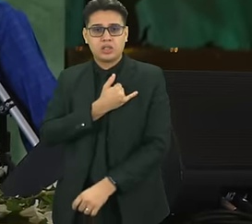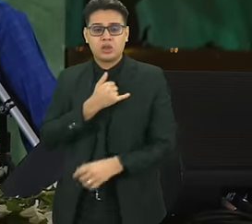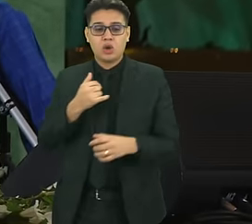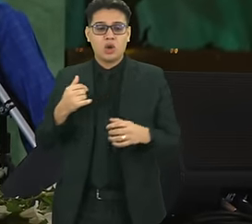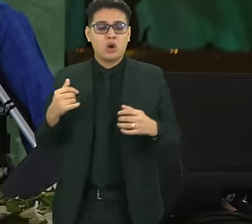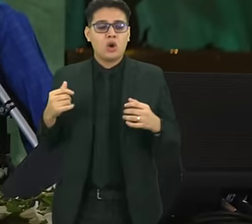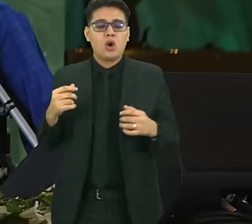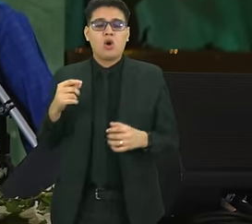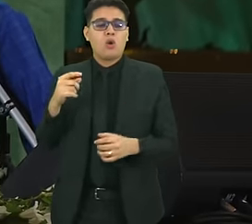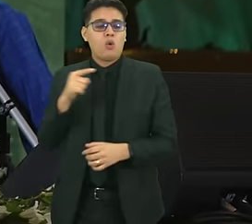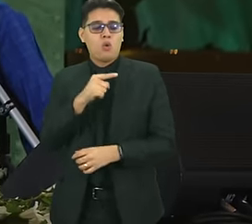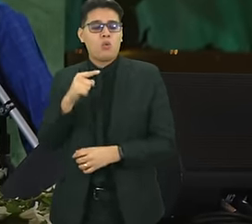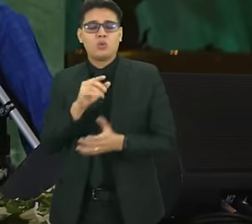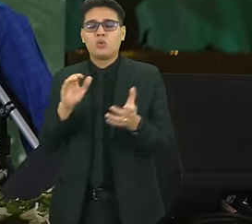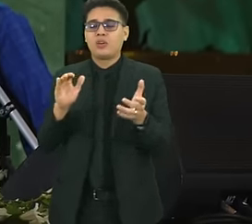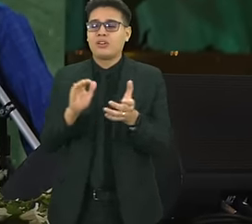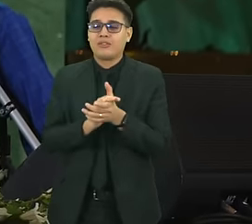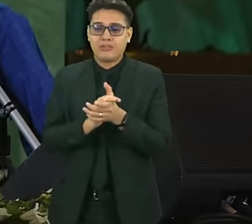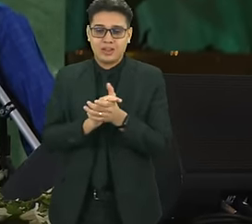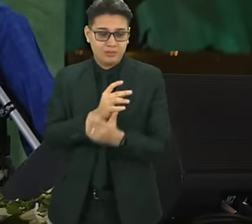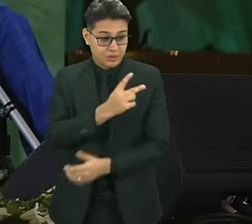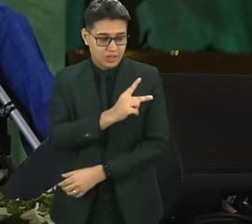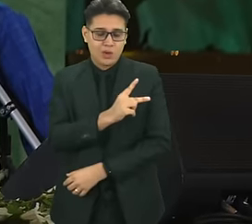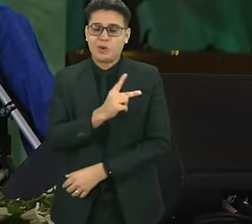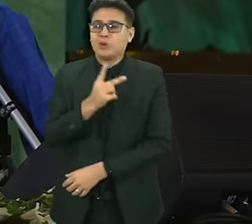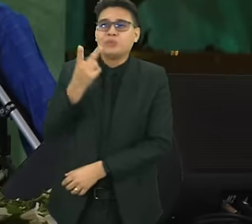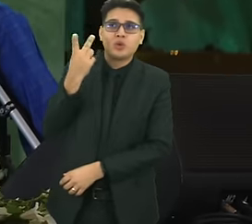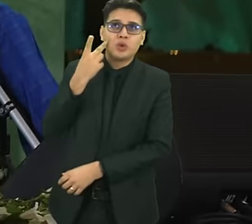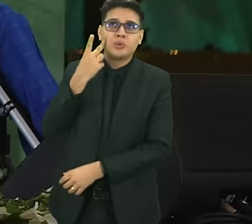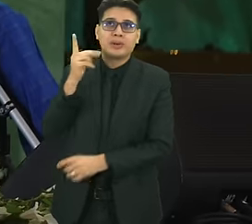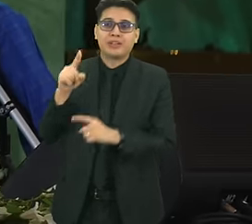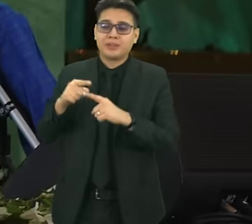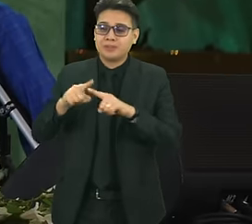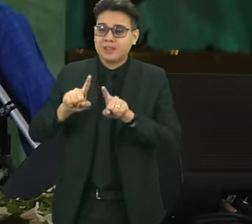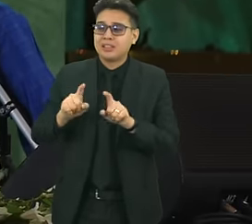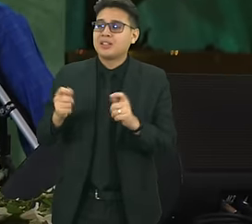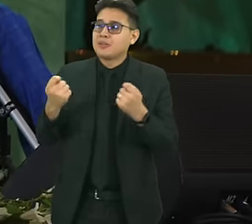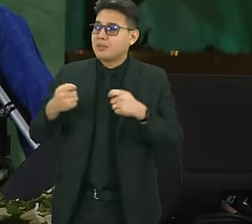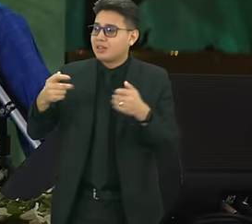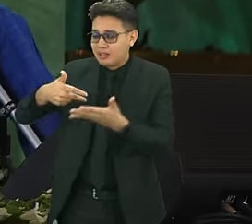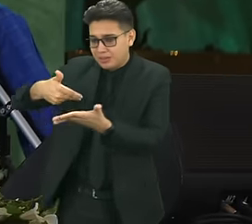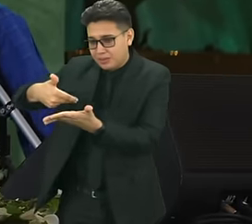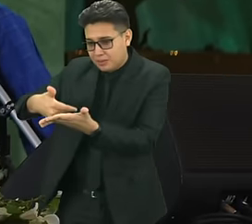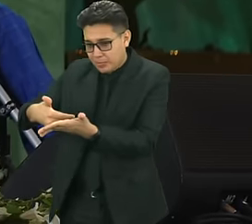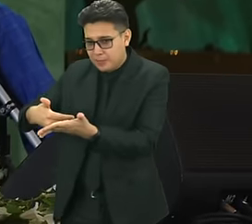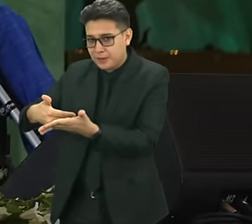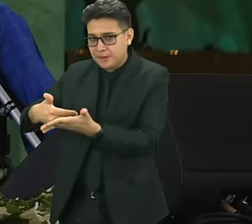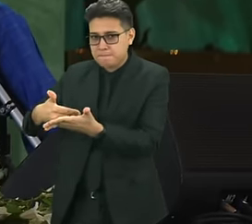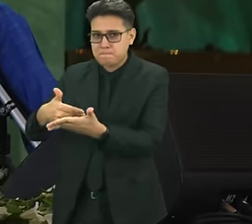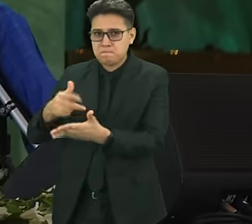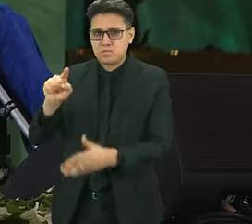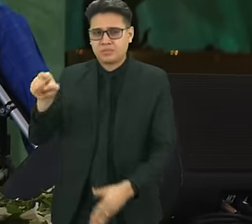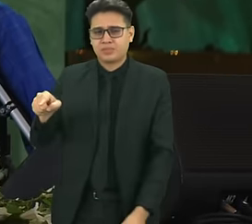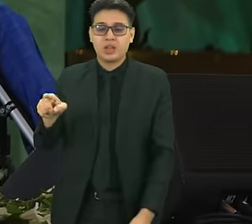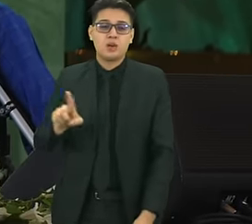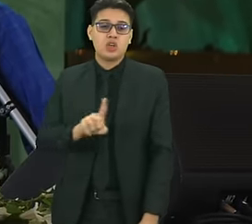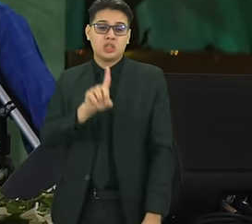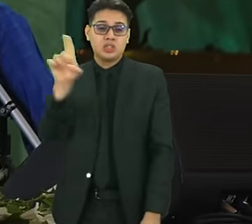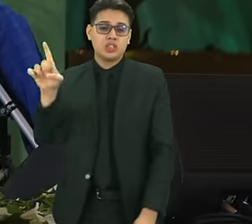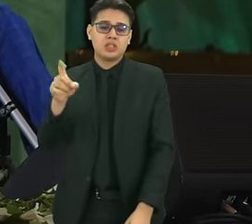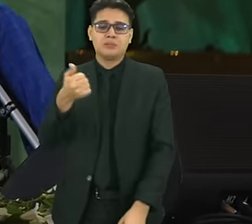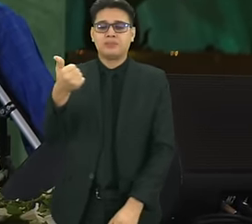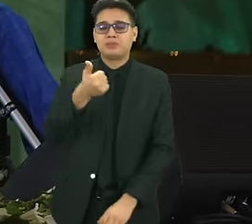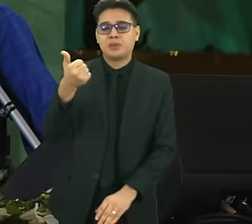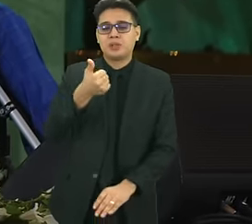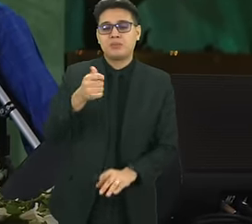internado. Chegou dia 1º de janeiro de 2021, eu preguei aqui à tarde. Quando acabou a culto, eu fui para casa,